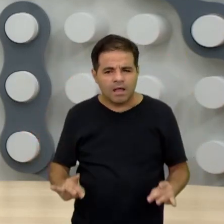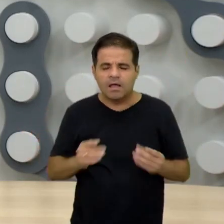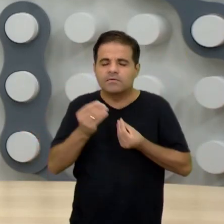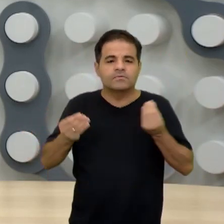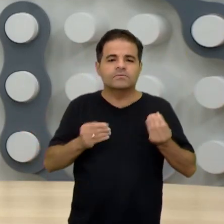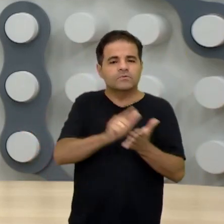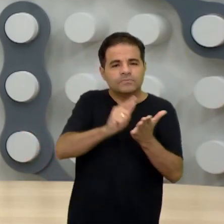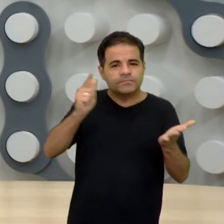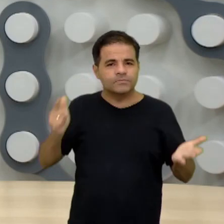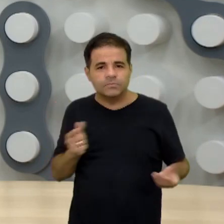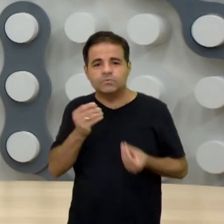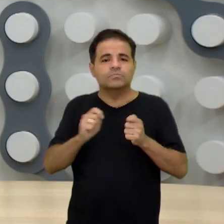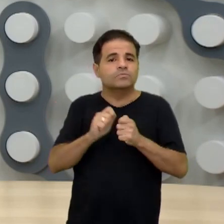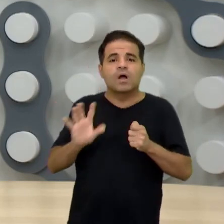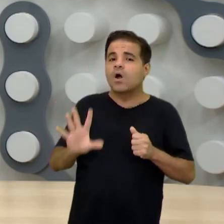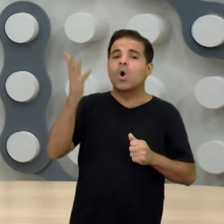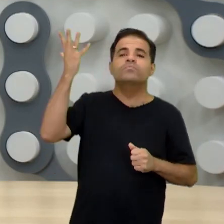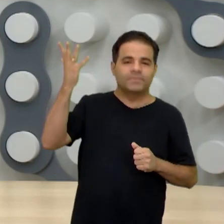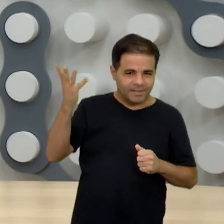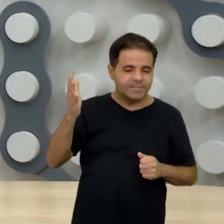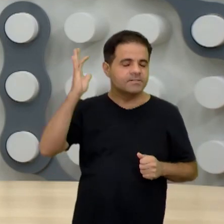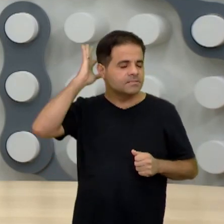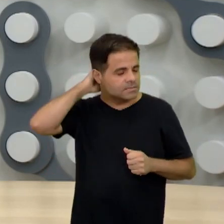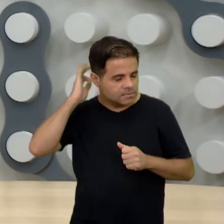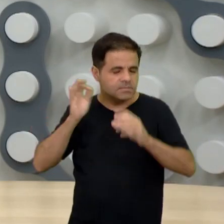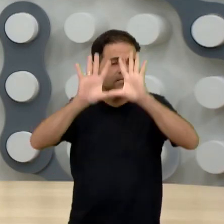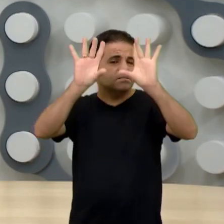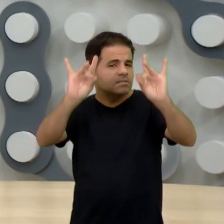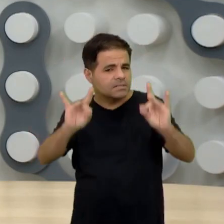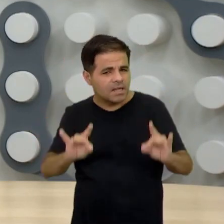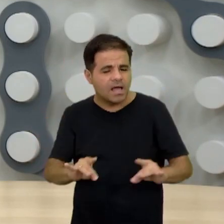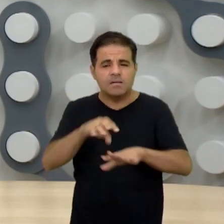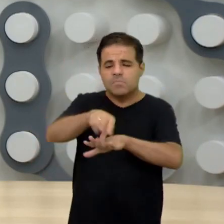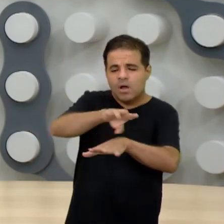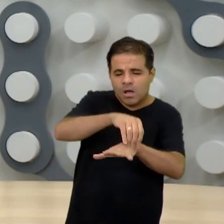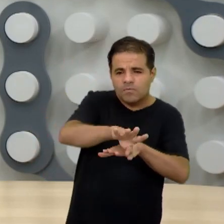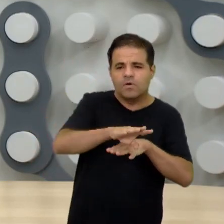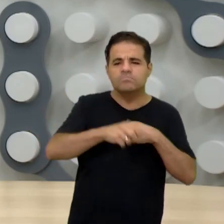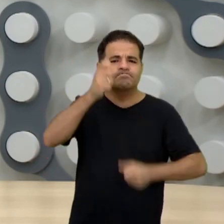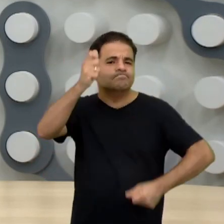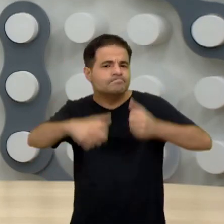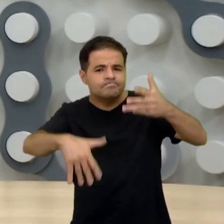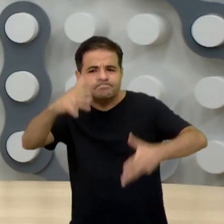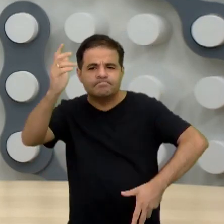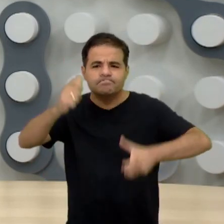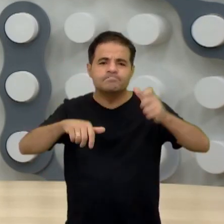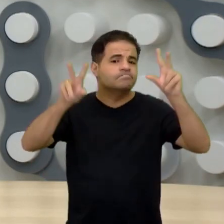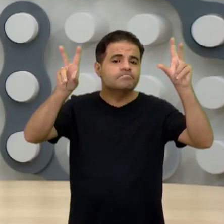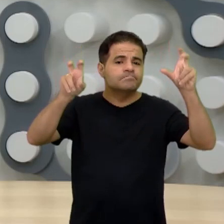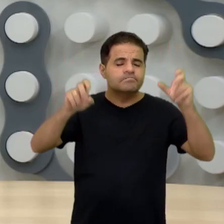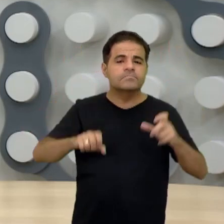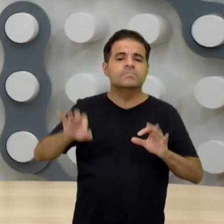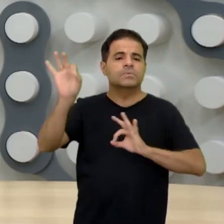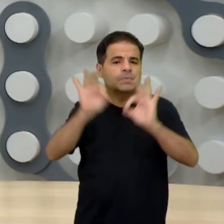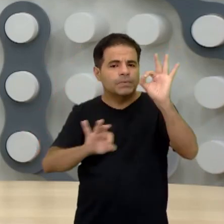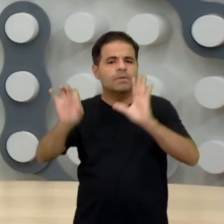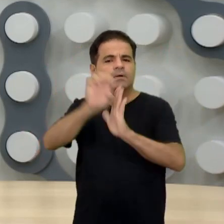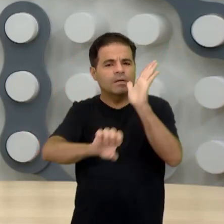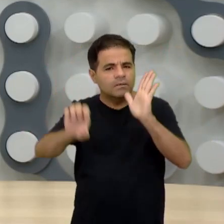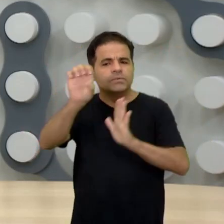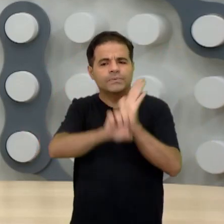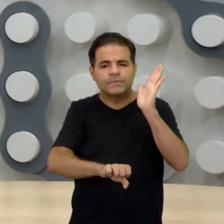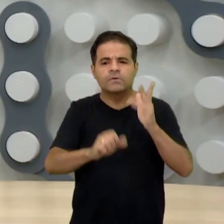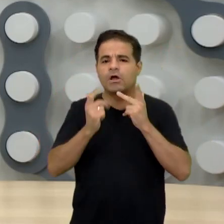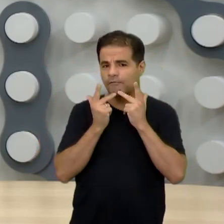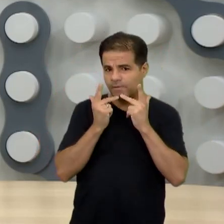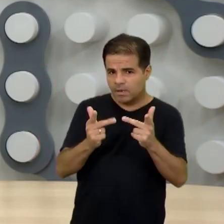como o jornalismo funciona, né? Não detalhes, né? Passamos meio no sobrevoo, ali falando sobre a questão editorial, né?